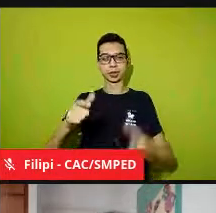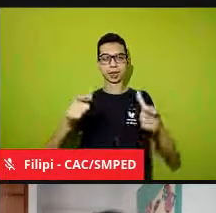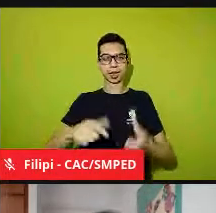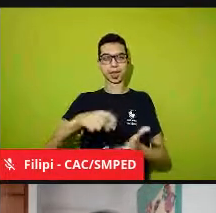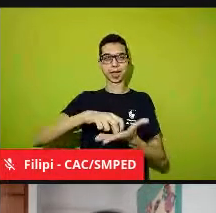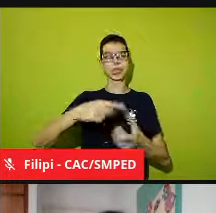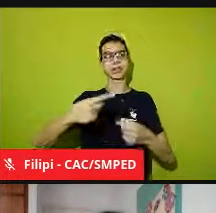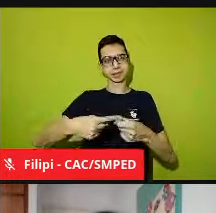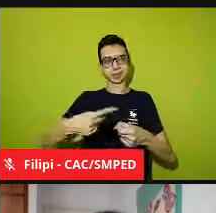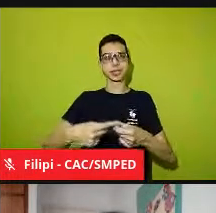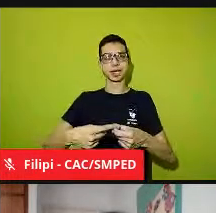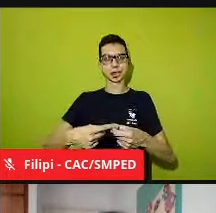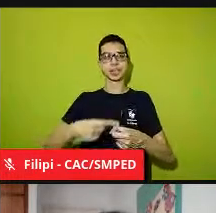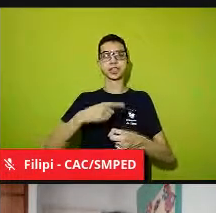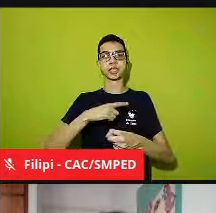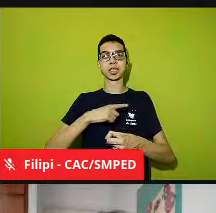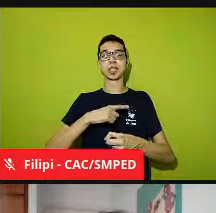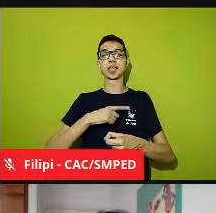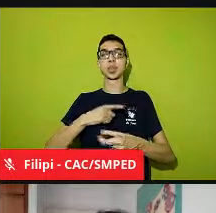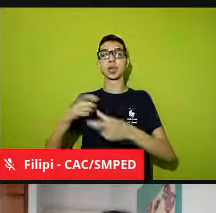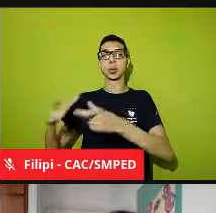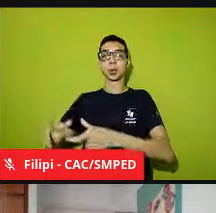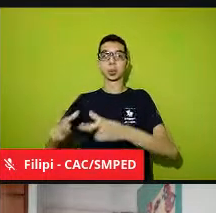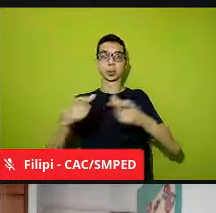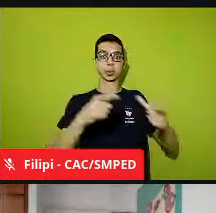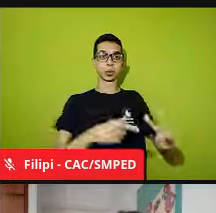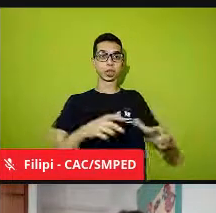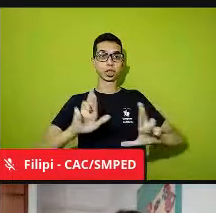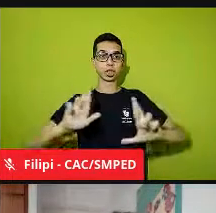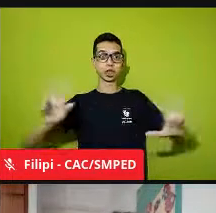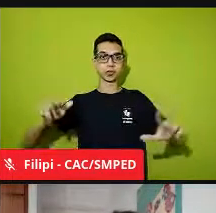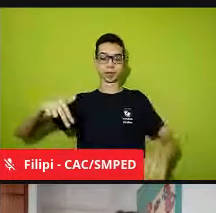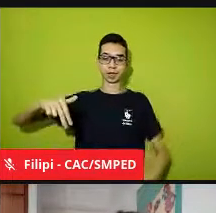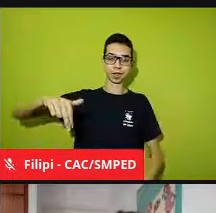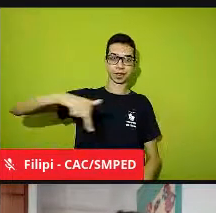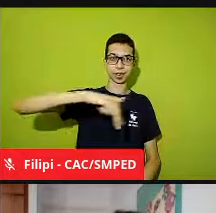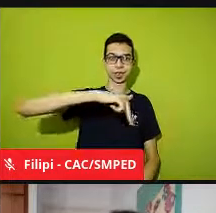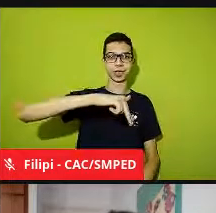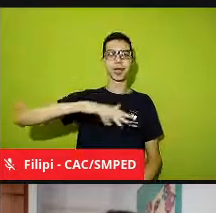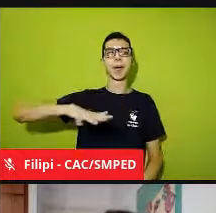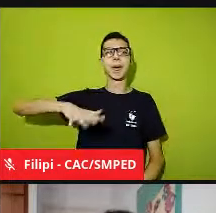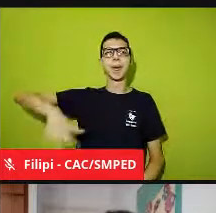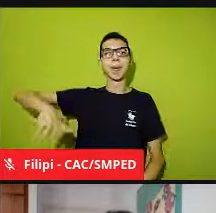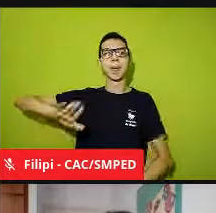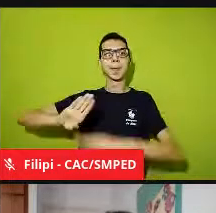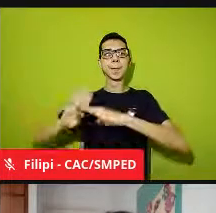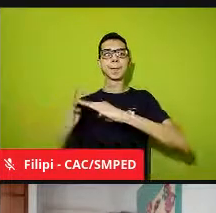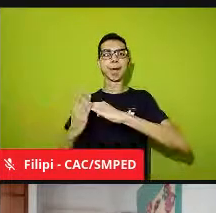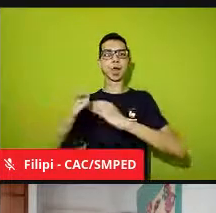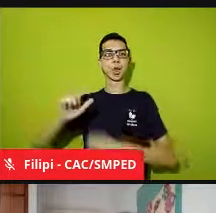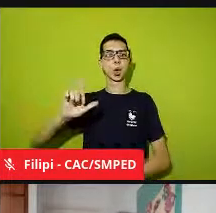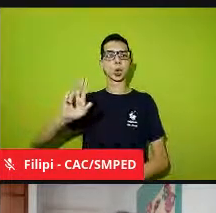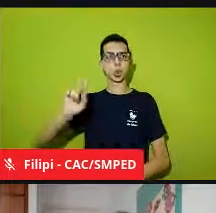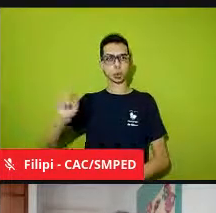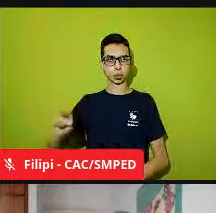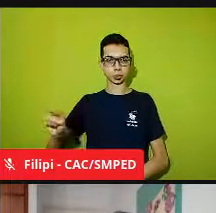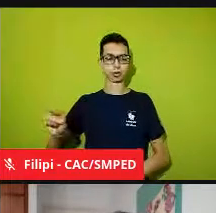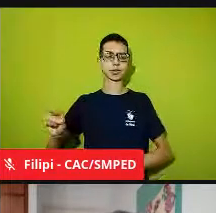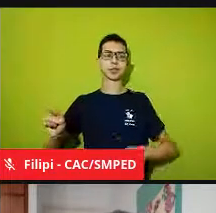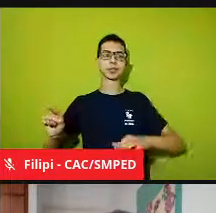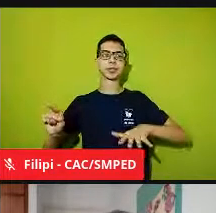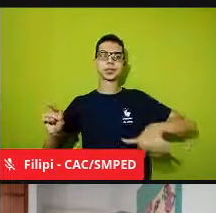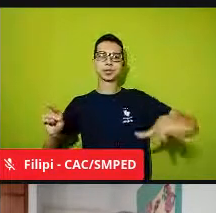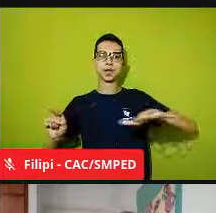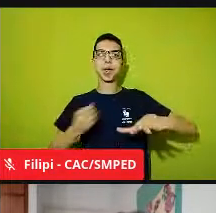transição entre dois lugares muito diferentes, assim, né, que é o bairro da Luz e o bairro do Bom Retiro, e ele tem uma